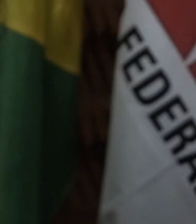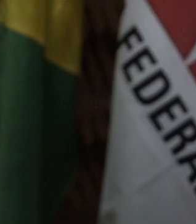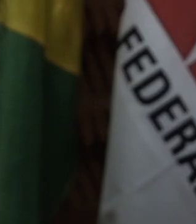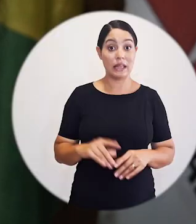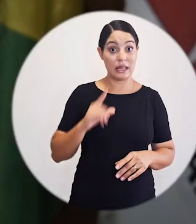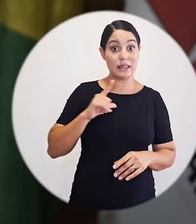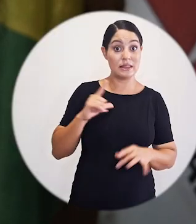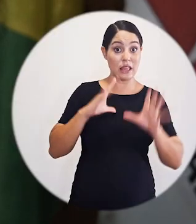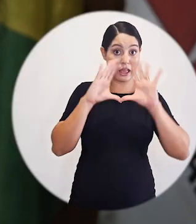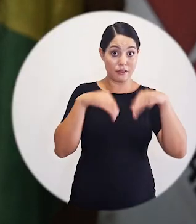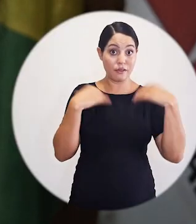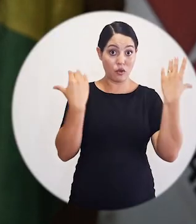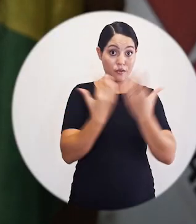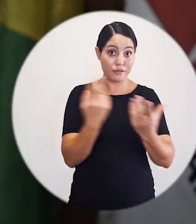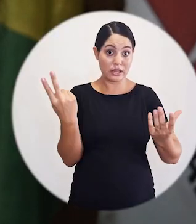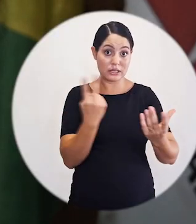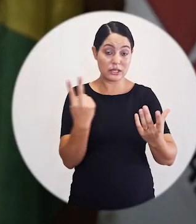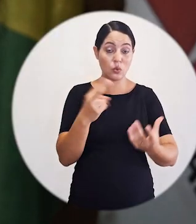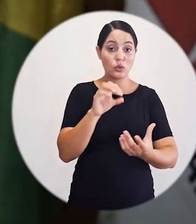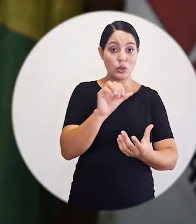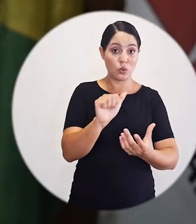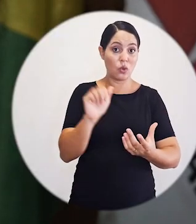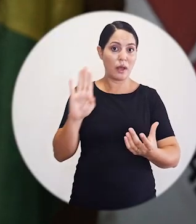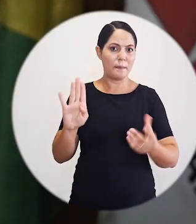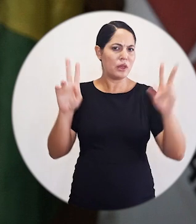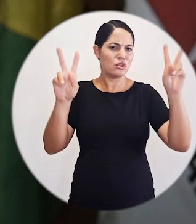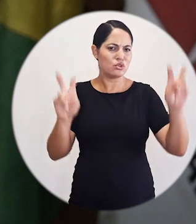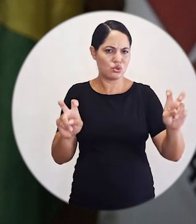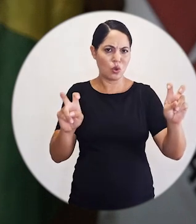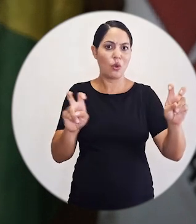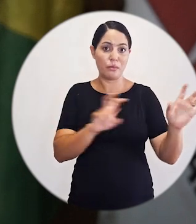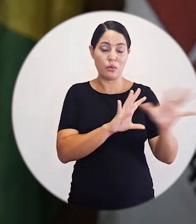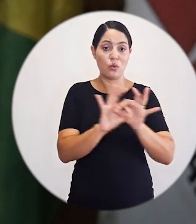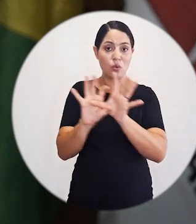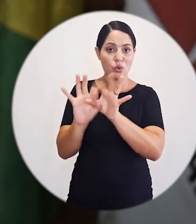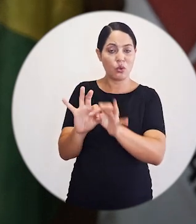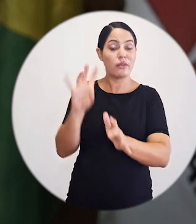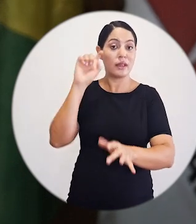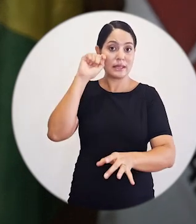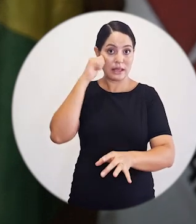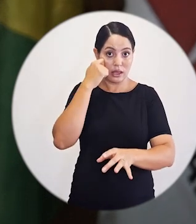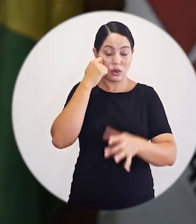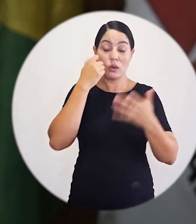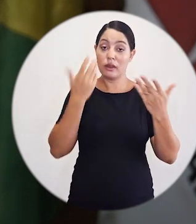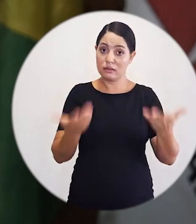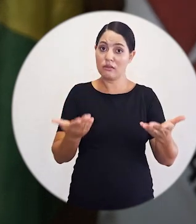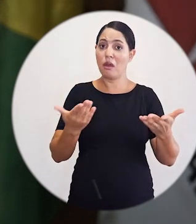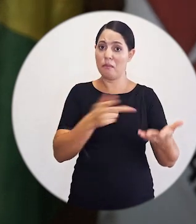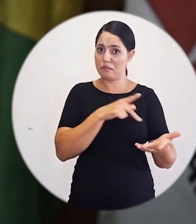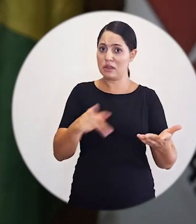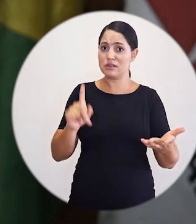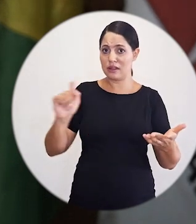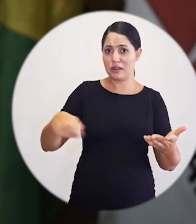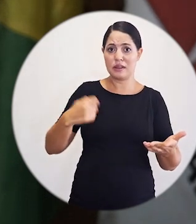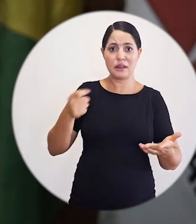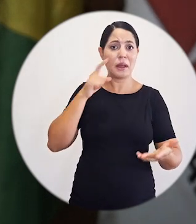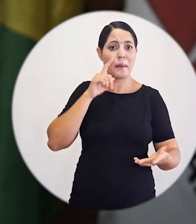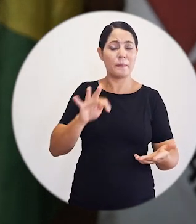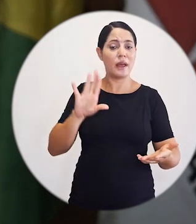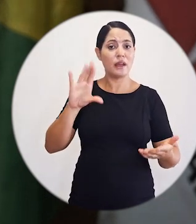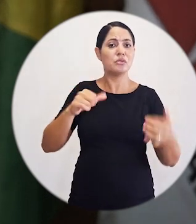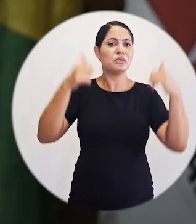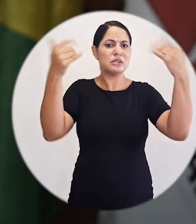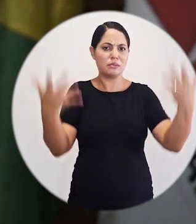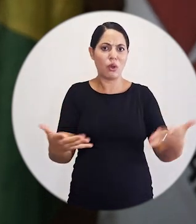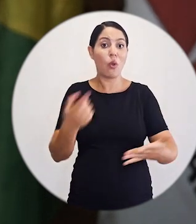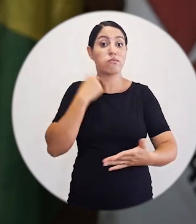Durante a segunda Conferência Nacional da Advocacia Negra, o presidente nacional da OAB, Beto Simonetti, afirmou que a integração